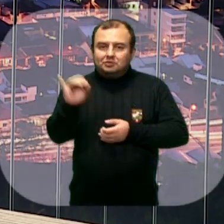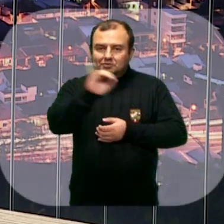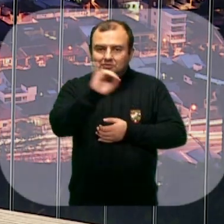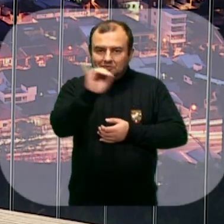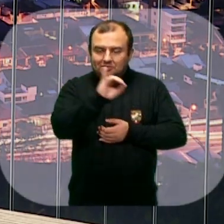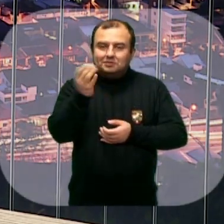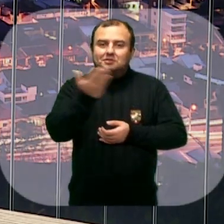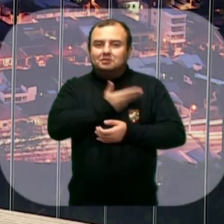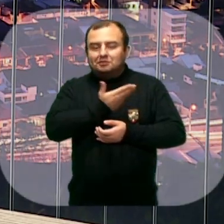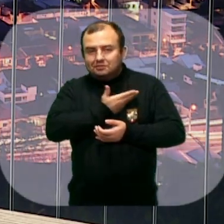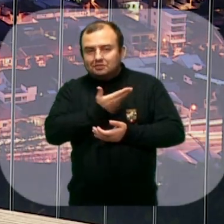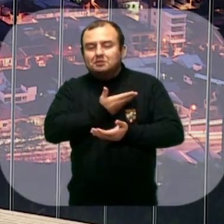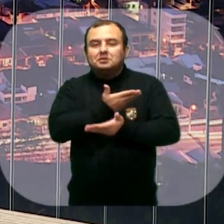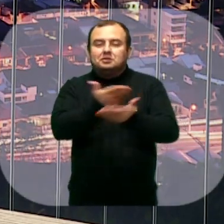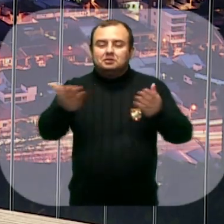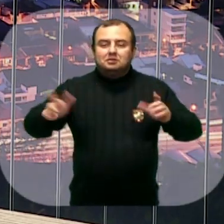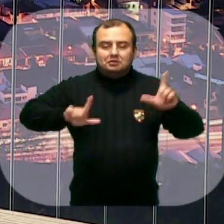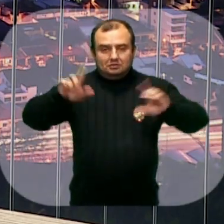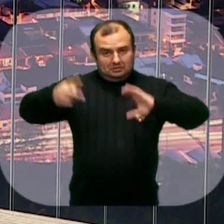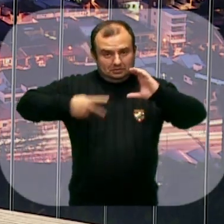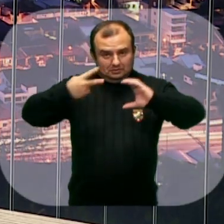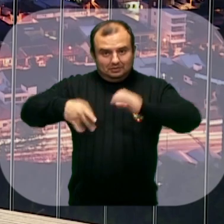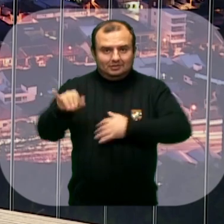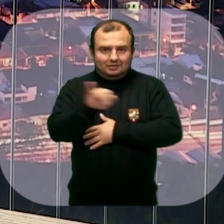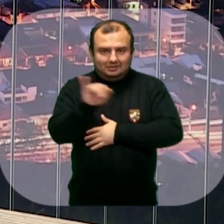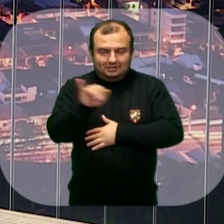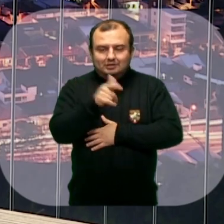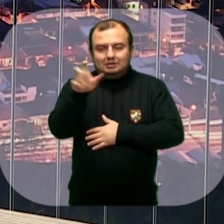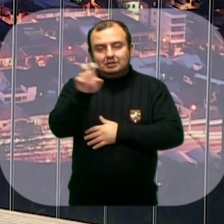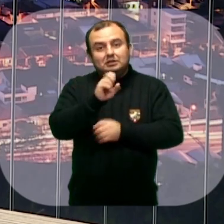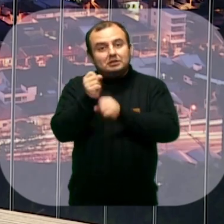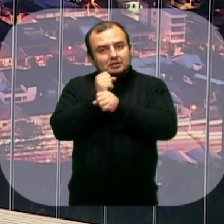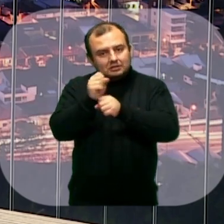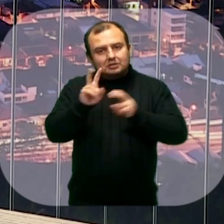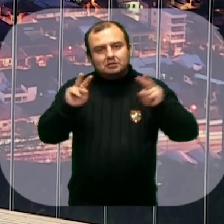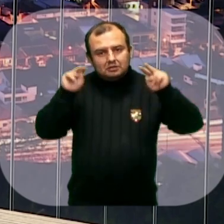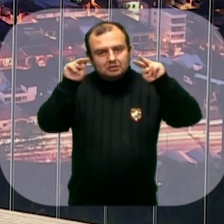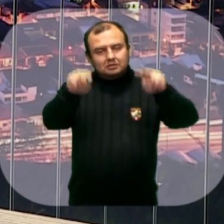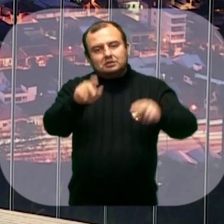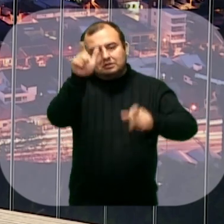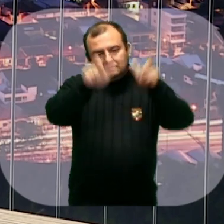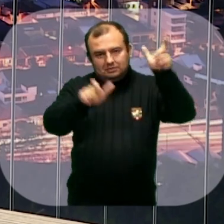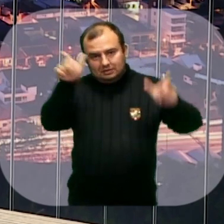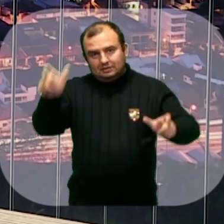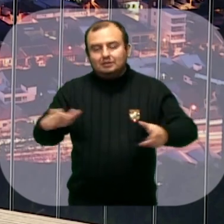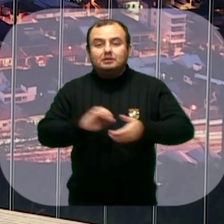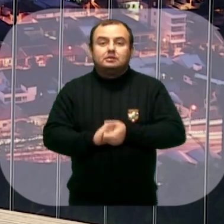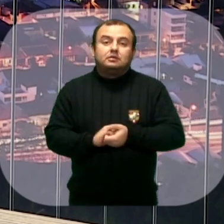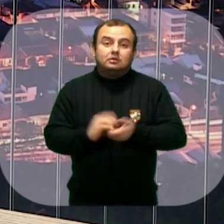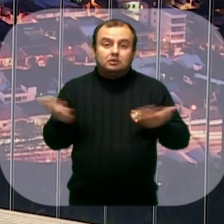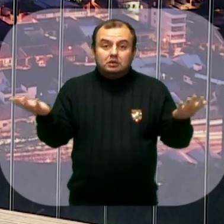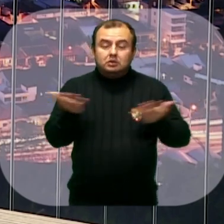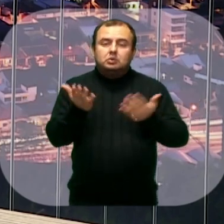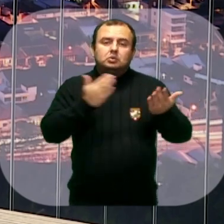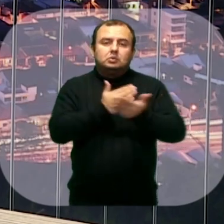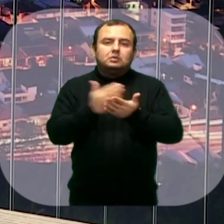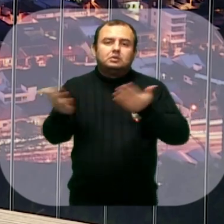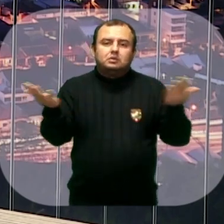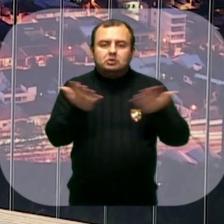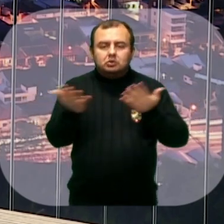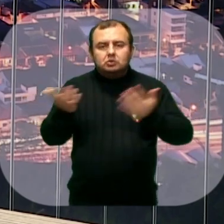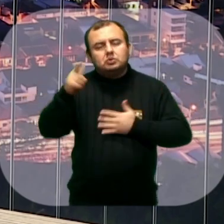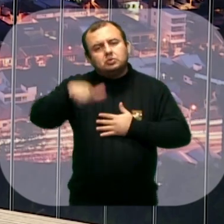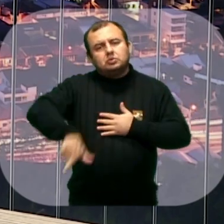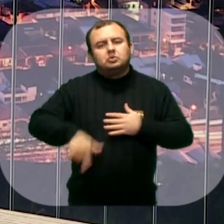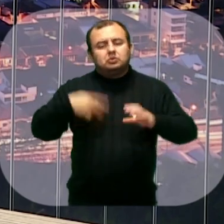Olá, amigos e amigas da TV Câmara Itajaí. Há 15 anos, somos Lentes para a Cidadania. Estamos começando agora